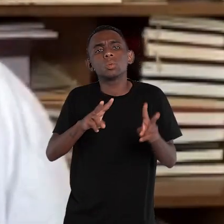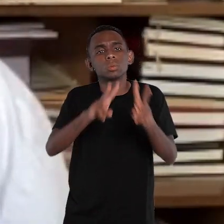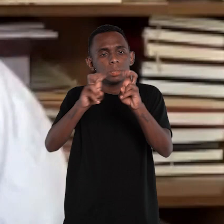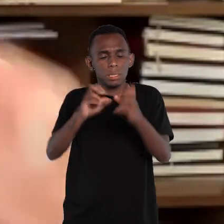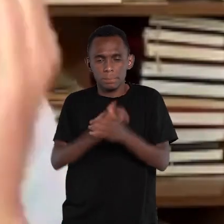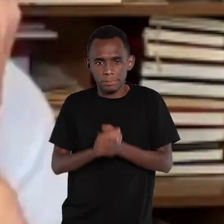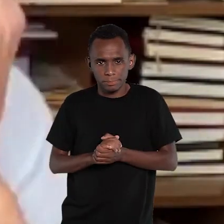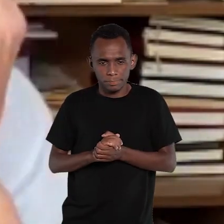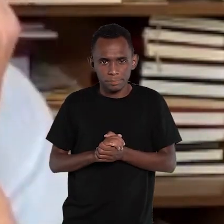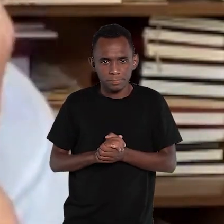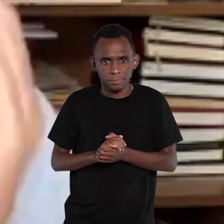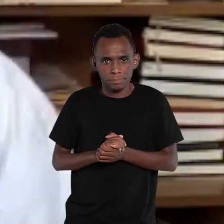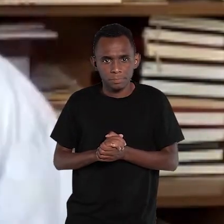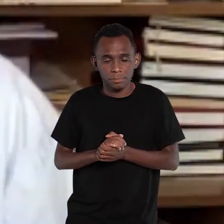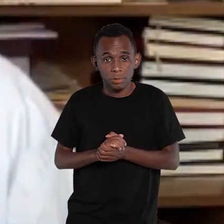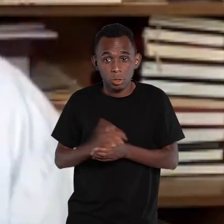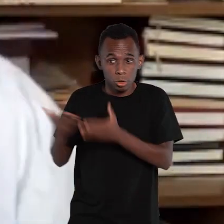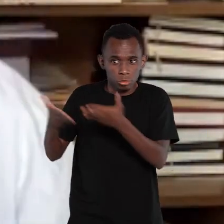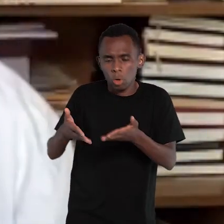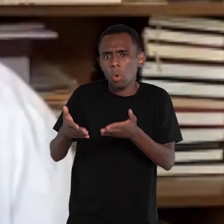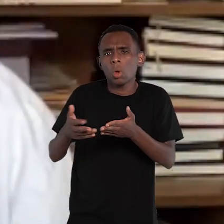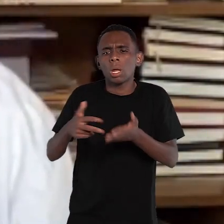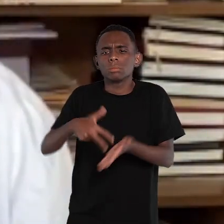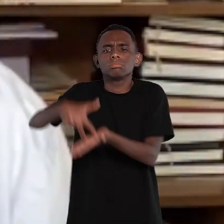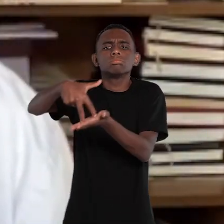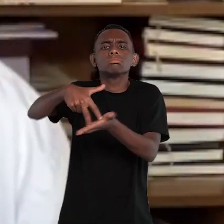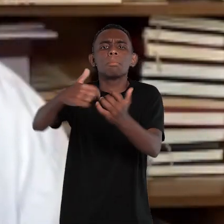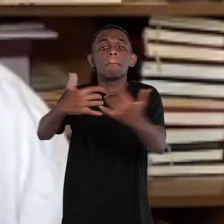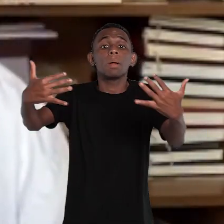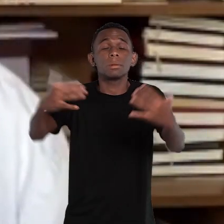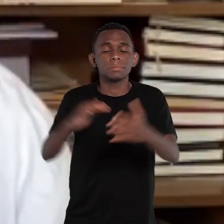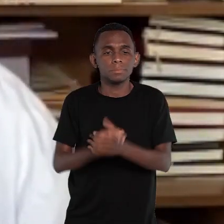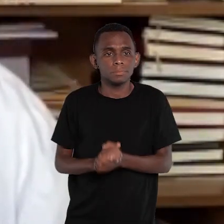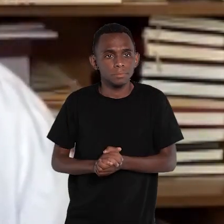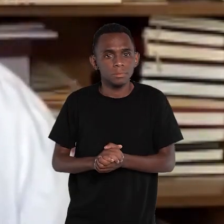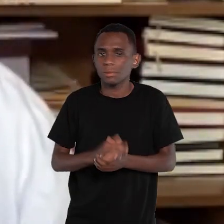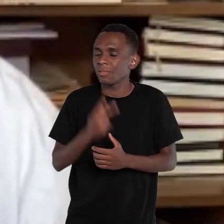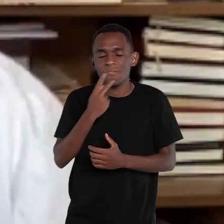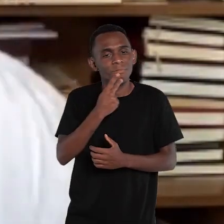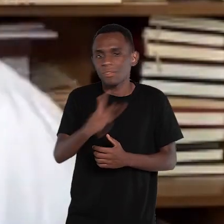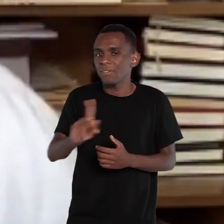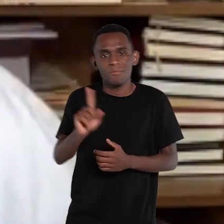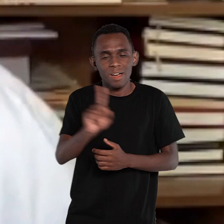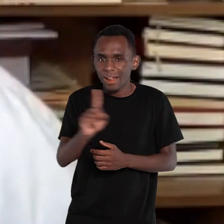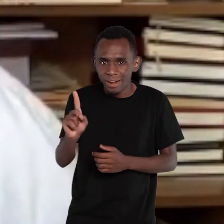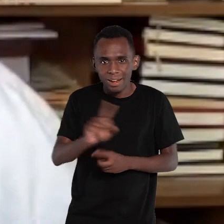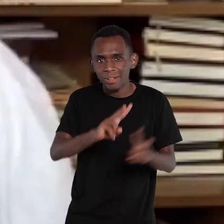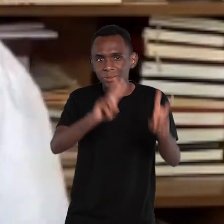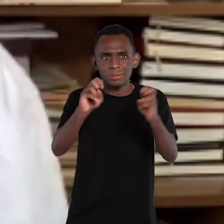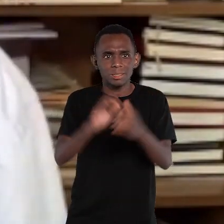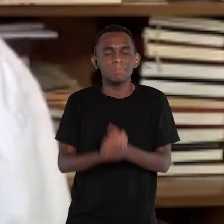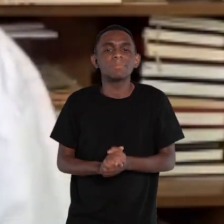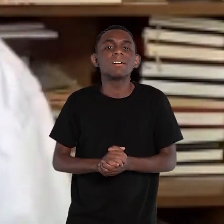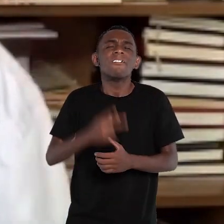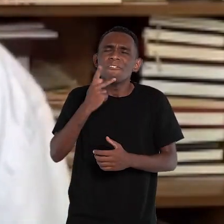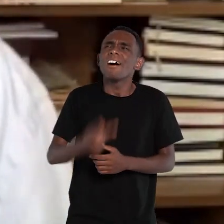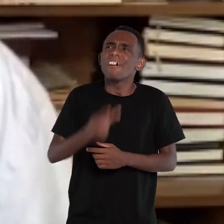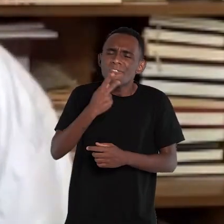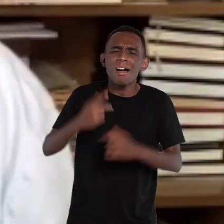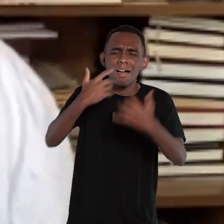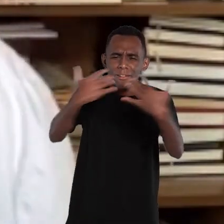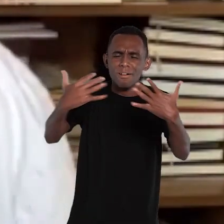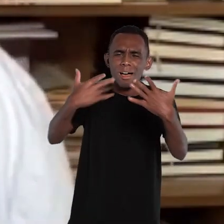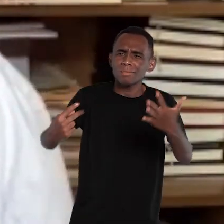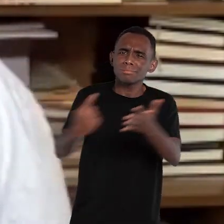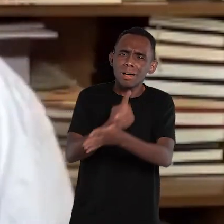e eu contei. Falei: só que eu não vou falar. E ele chegou na plateia e falou: ele não vai falar o título. E aí o público começa,